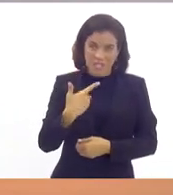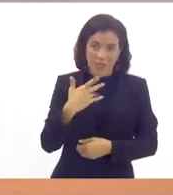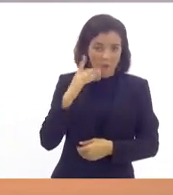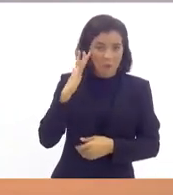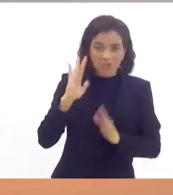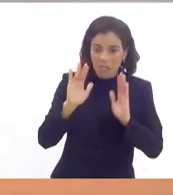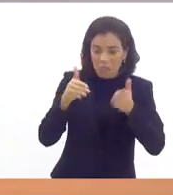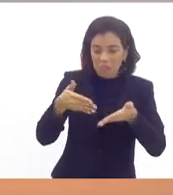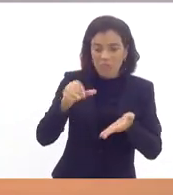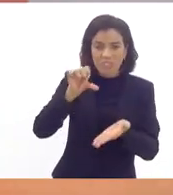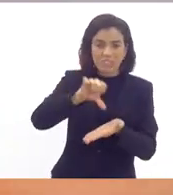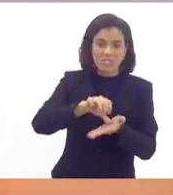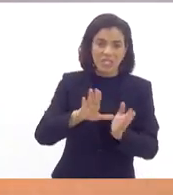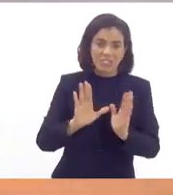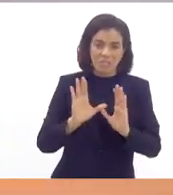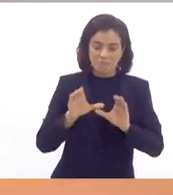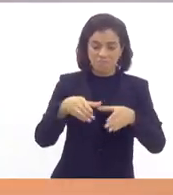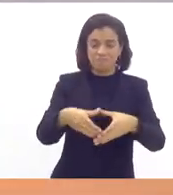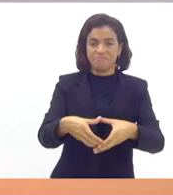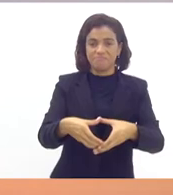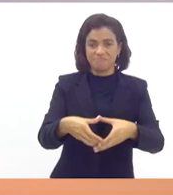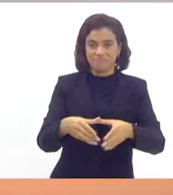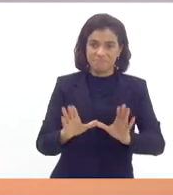centralizado. Tem uma grande base de dados, faz centralizado.